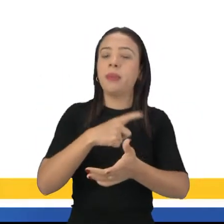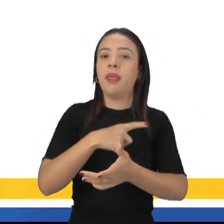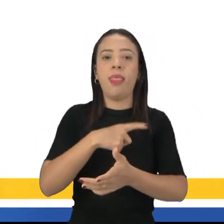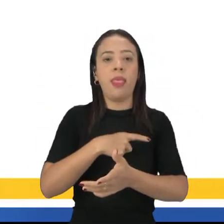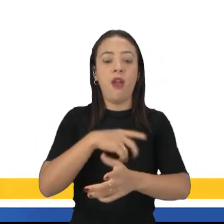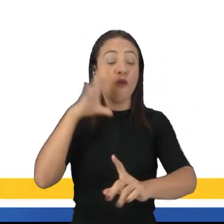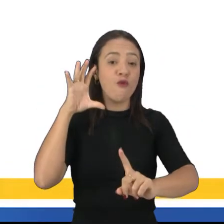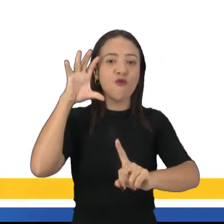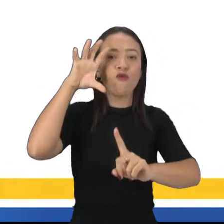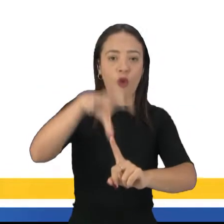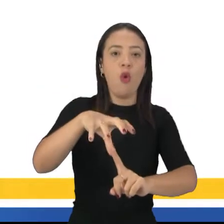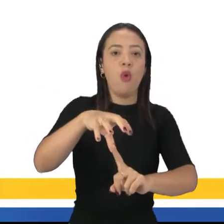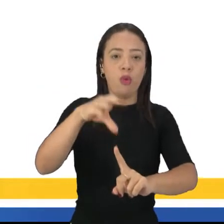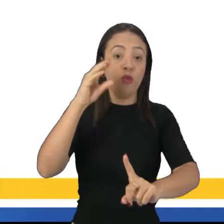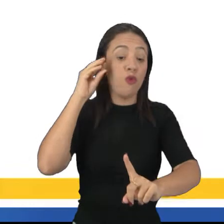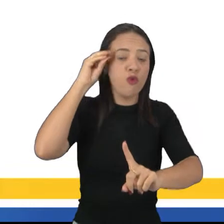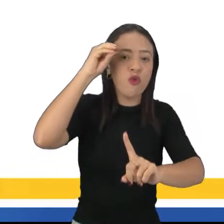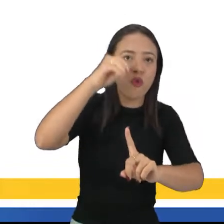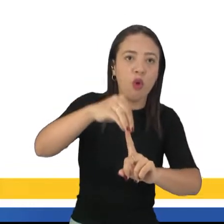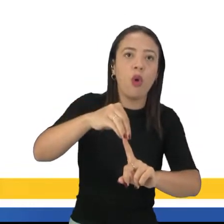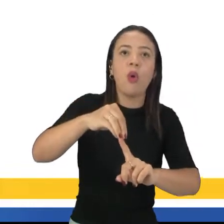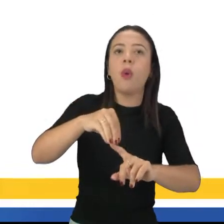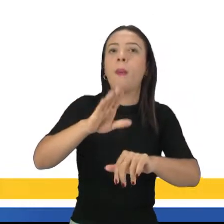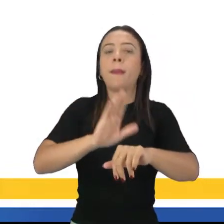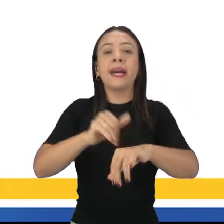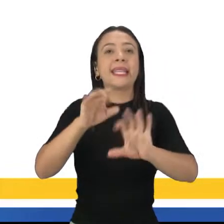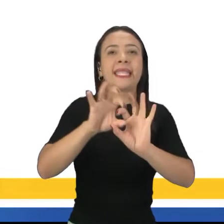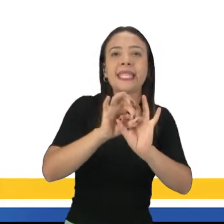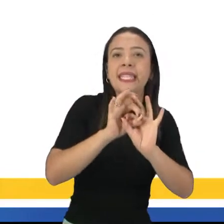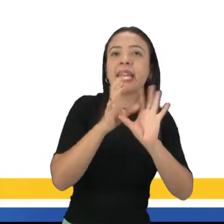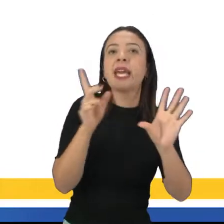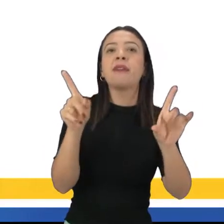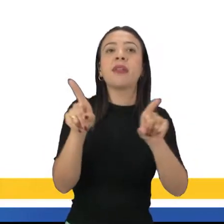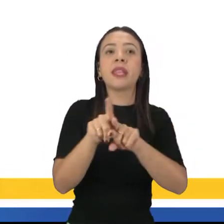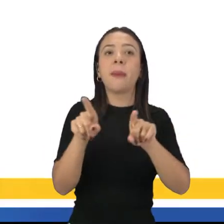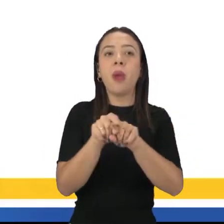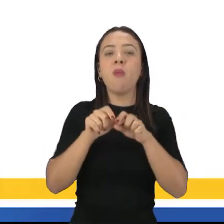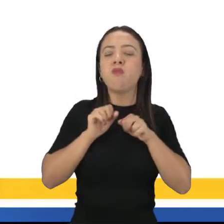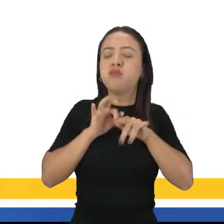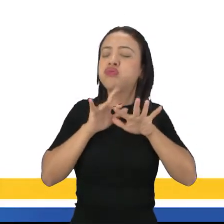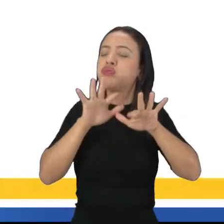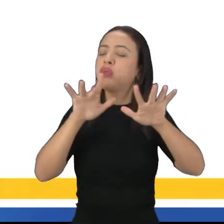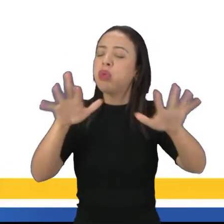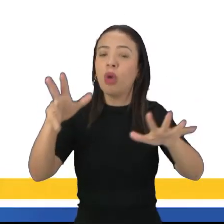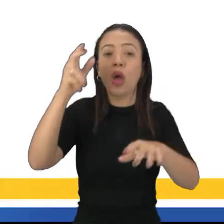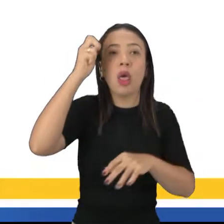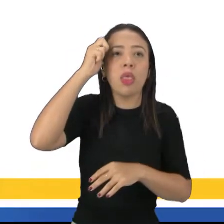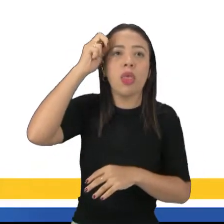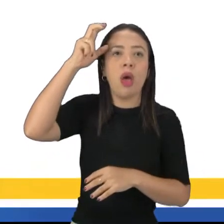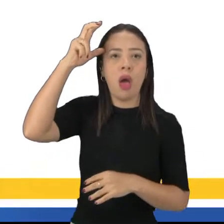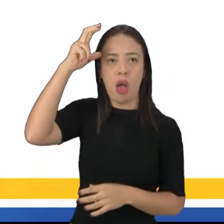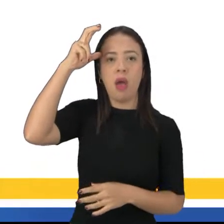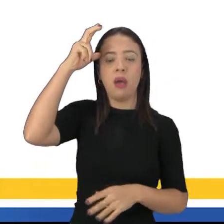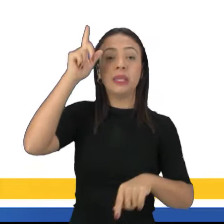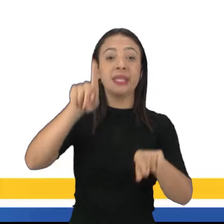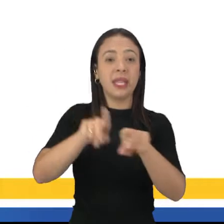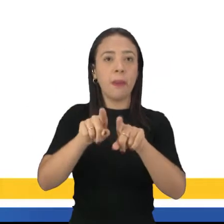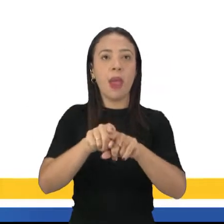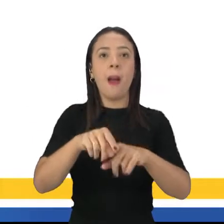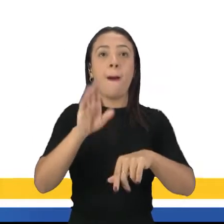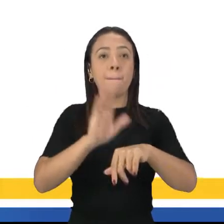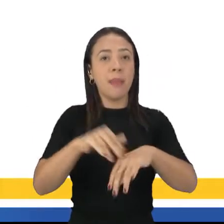mais ampla, a mais vigorosa, a mais livre, e a difusão desses conhecimentos a